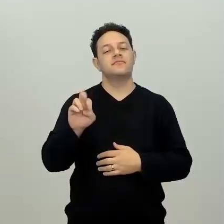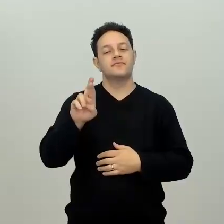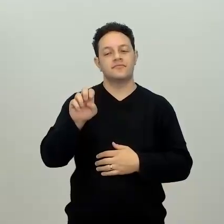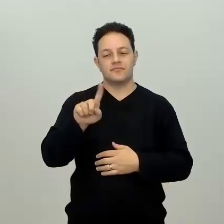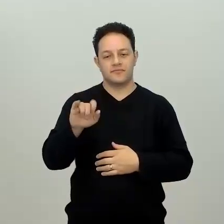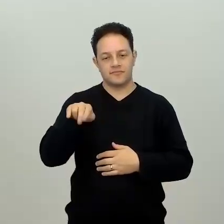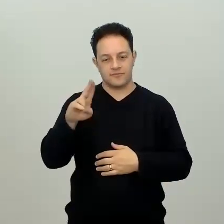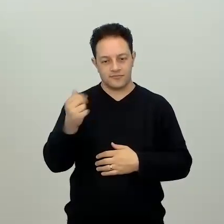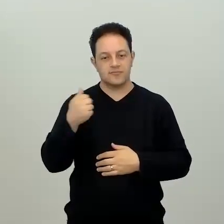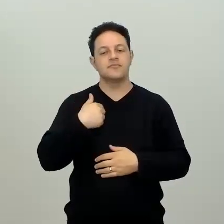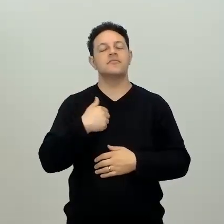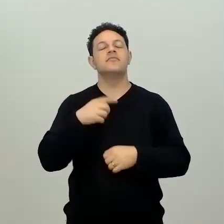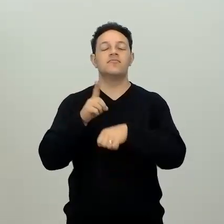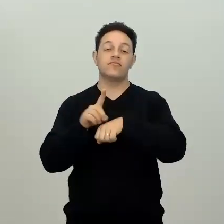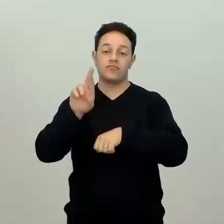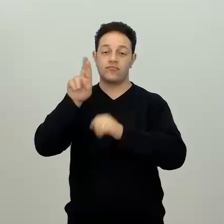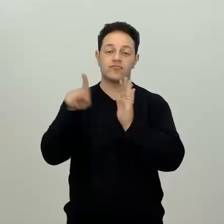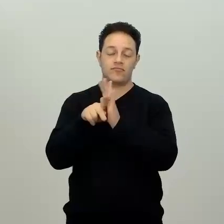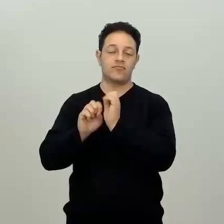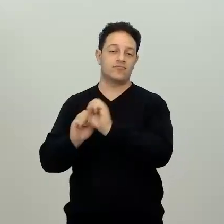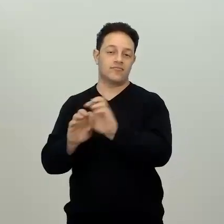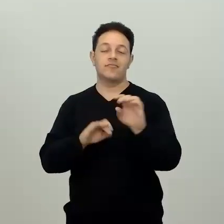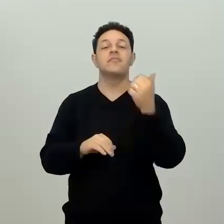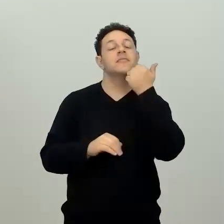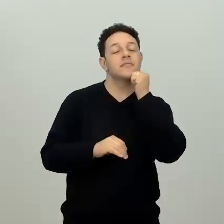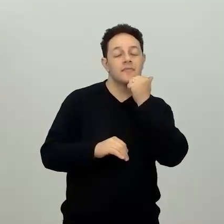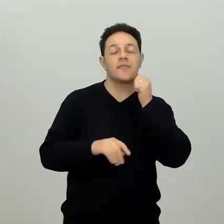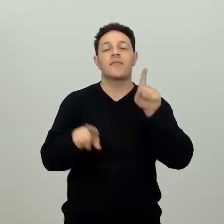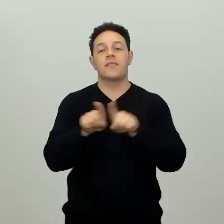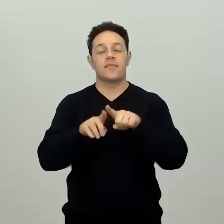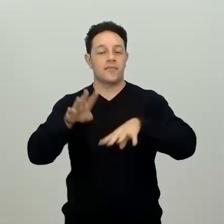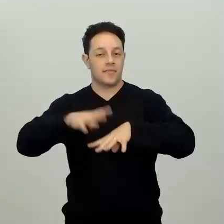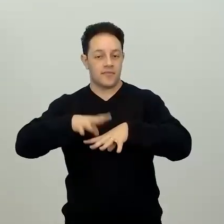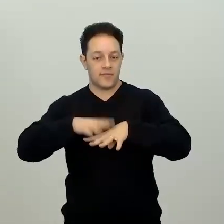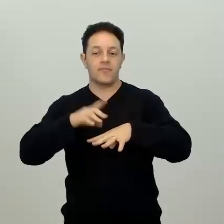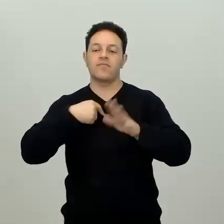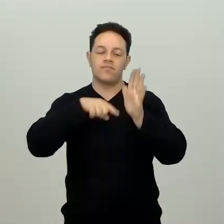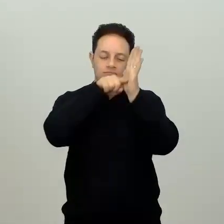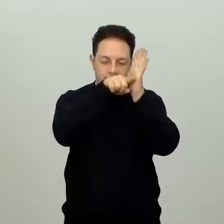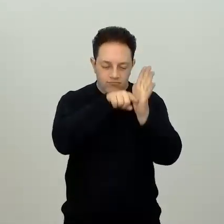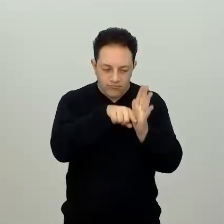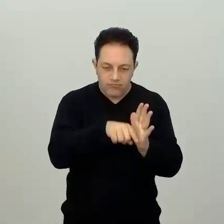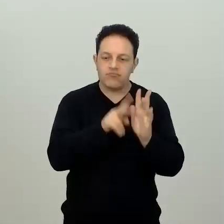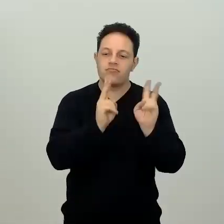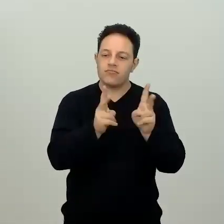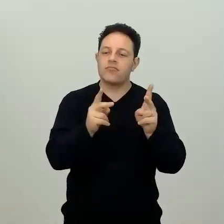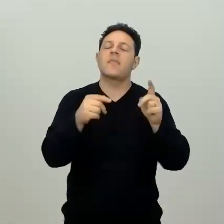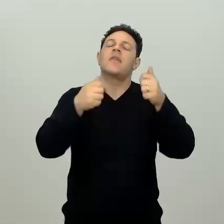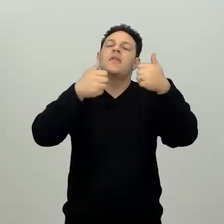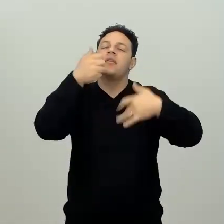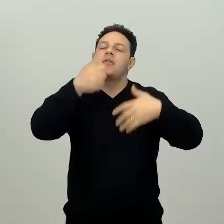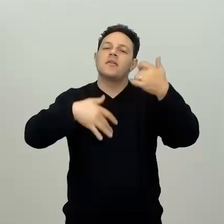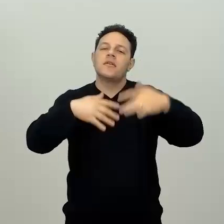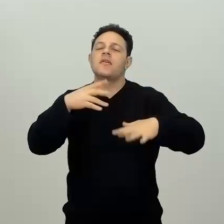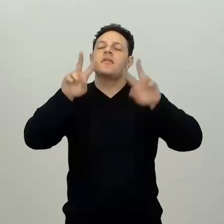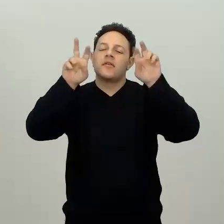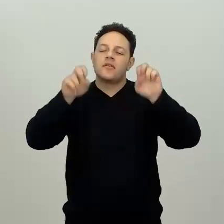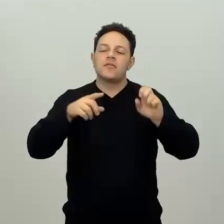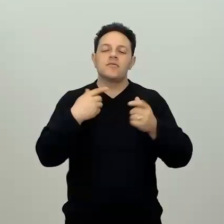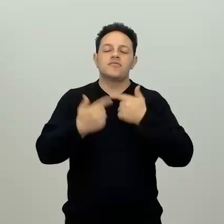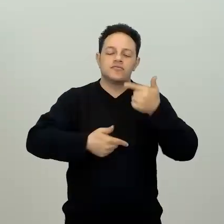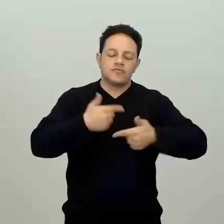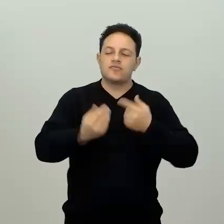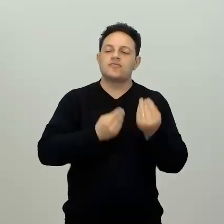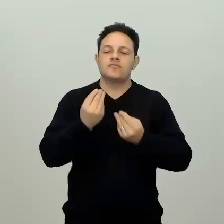ensino de ciências e matemática, né? E as pesquisas sempre em formação, determinando o trabalho da educação